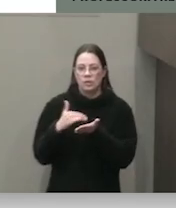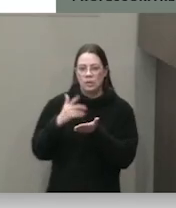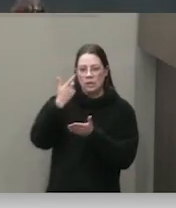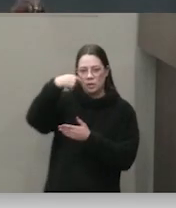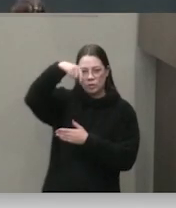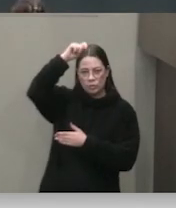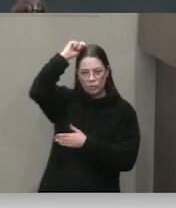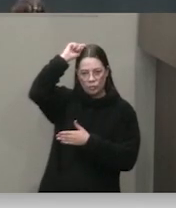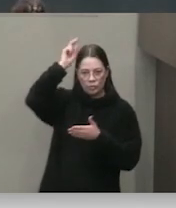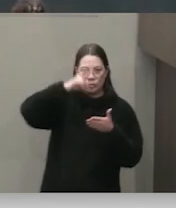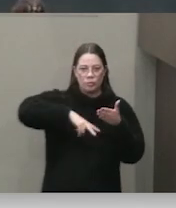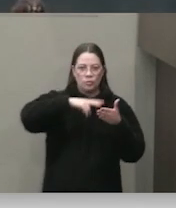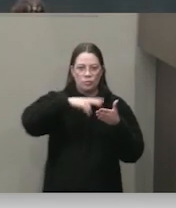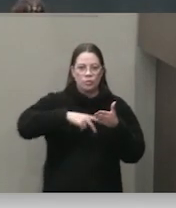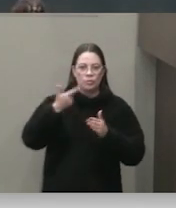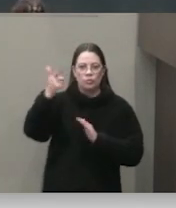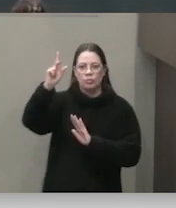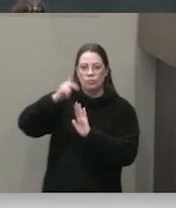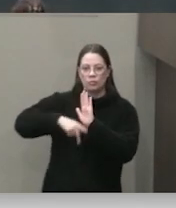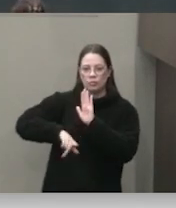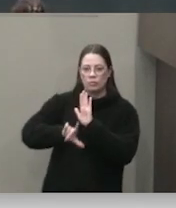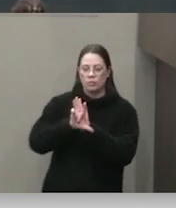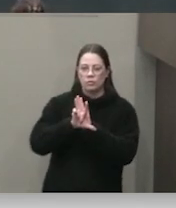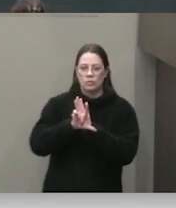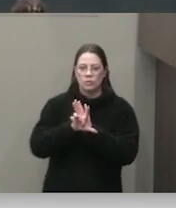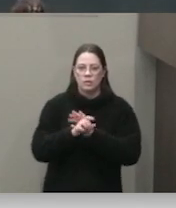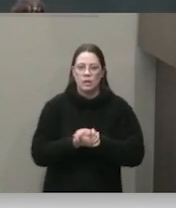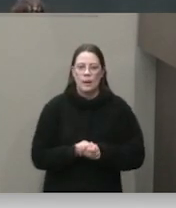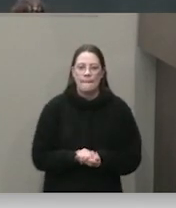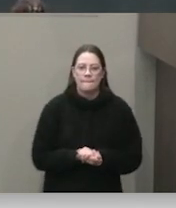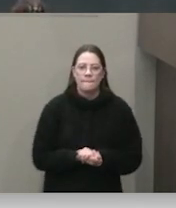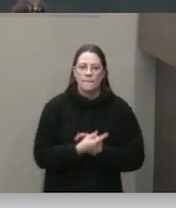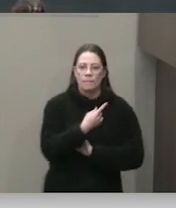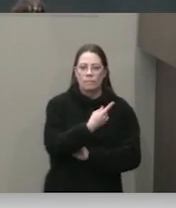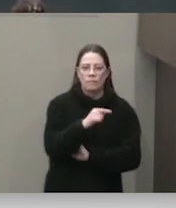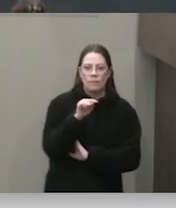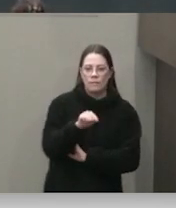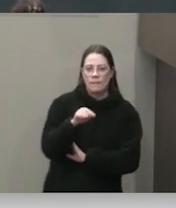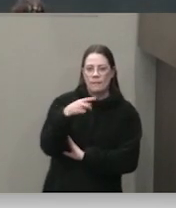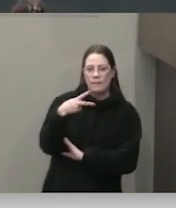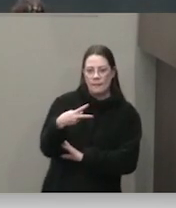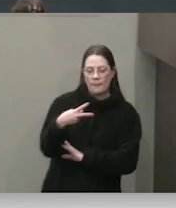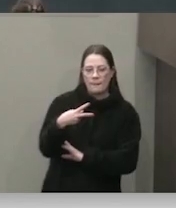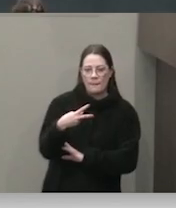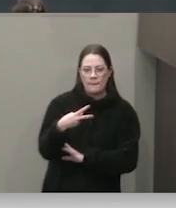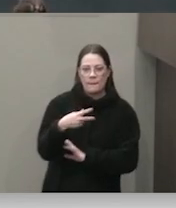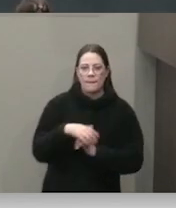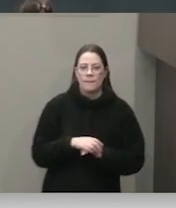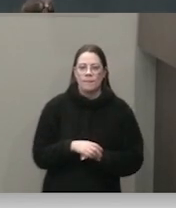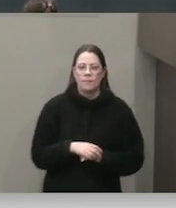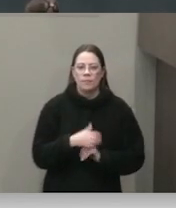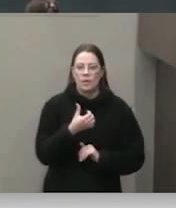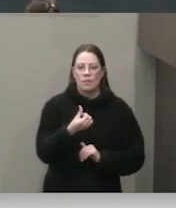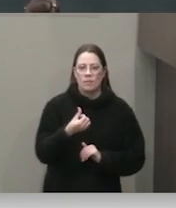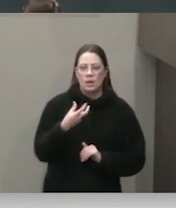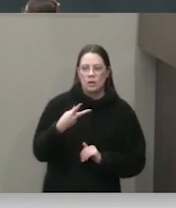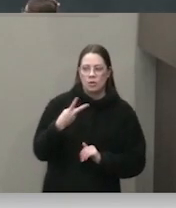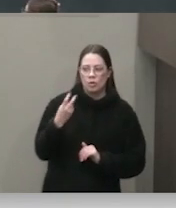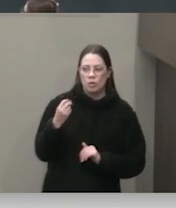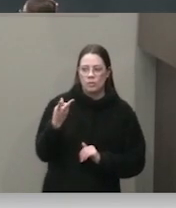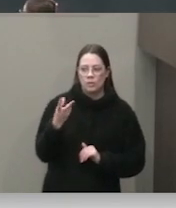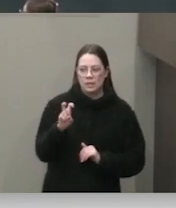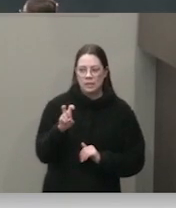leitura do próximo projeto de lei, projeto 1.2, projeto de lei número 62/2025.